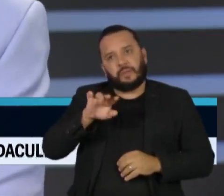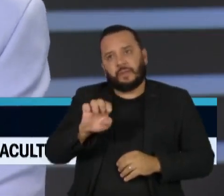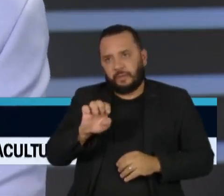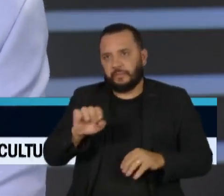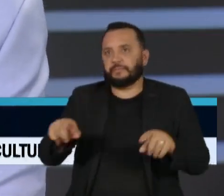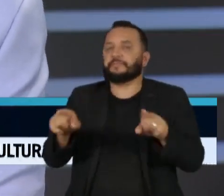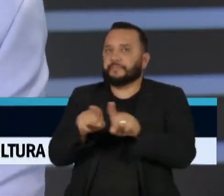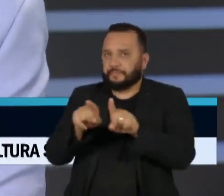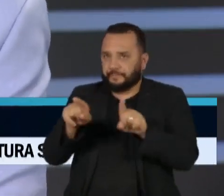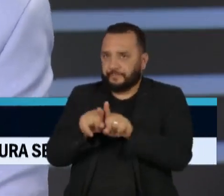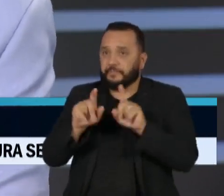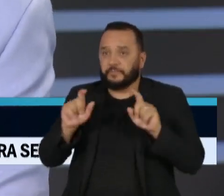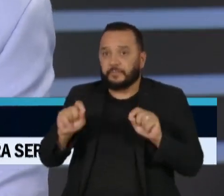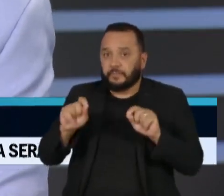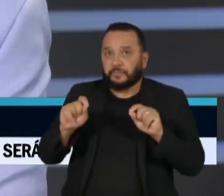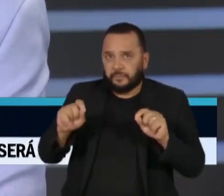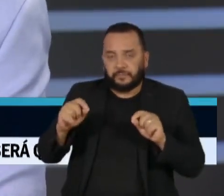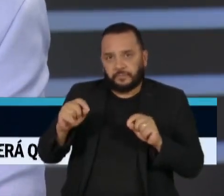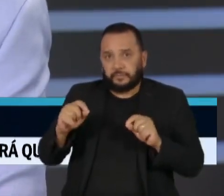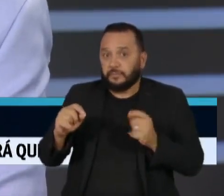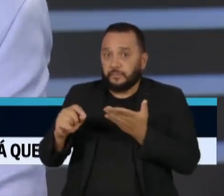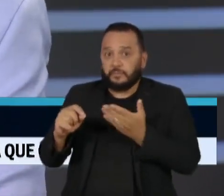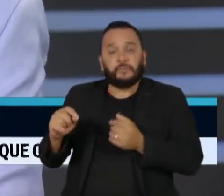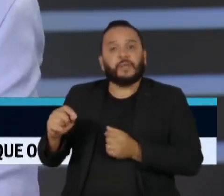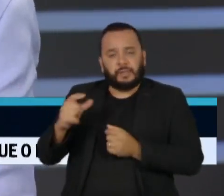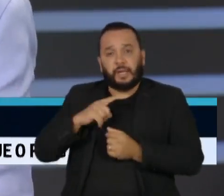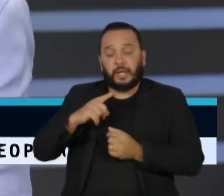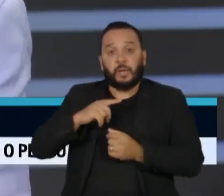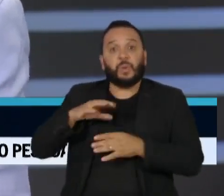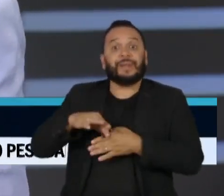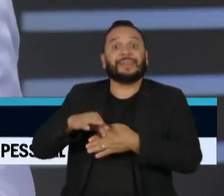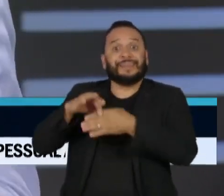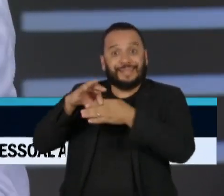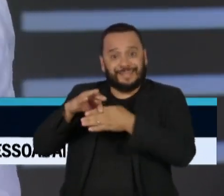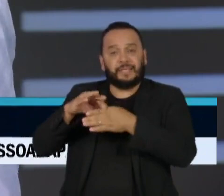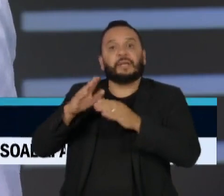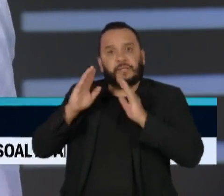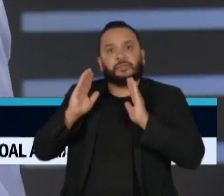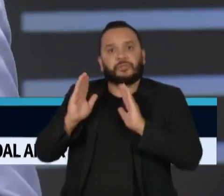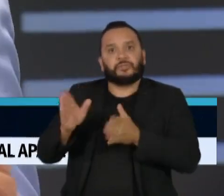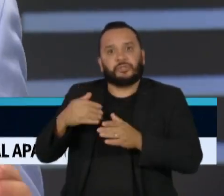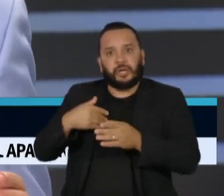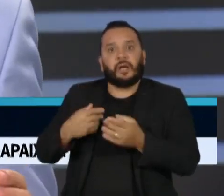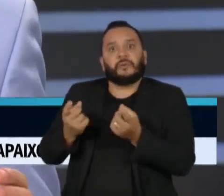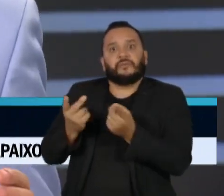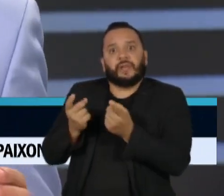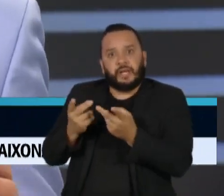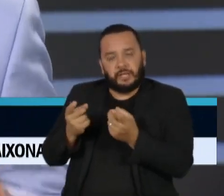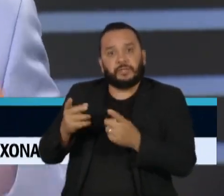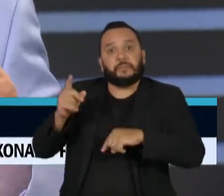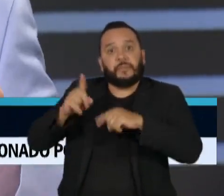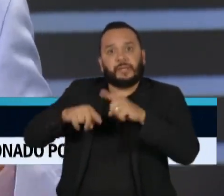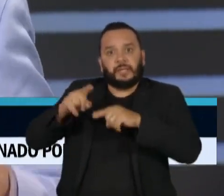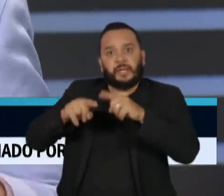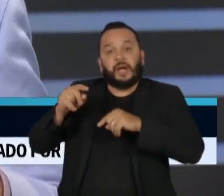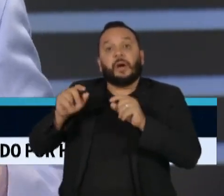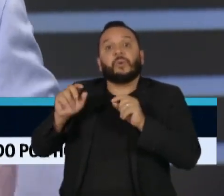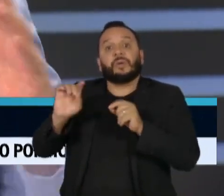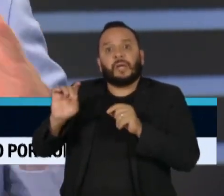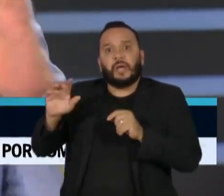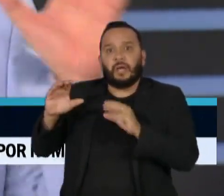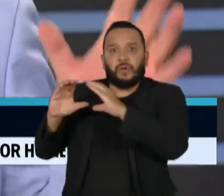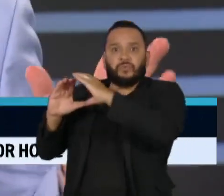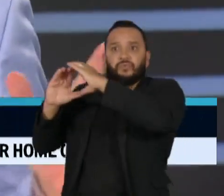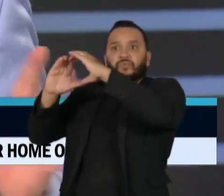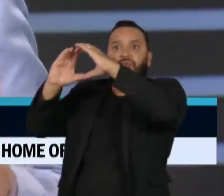de mercado de veículos não tripulados de guerra, de ataque, é a China, em número.